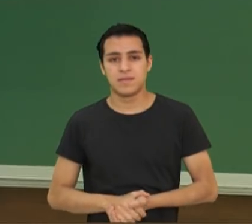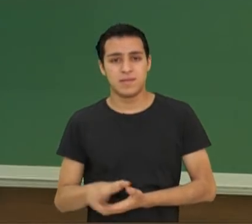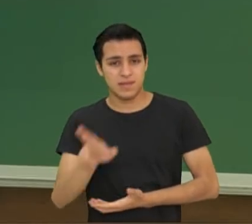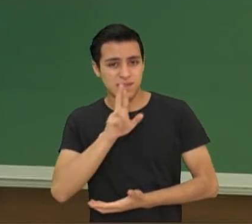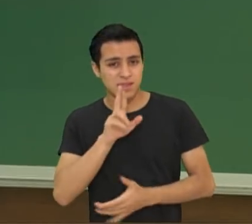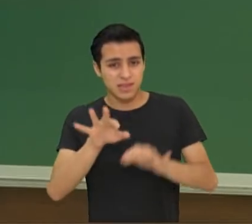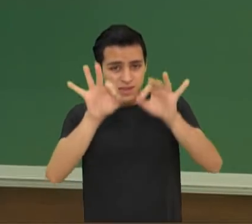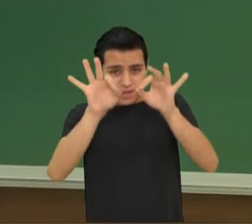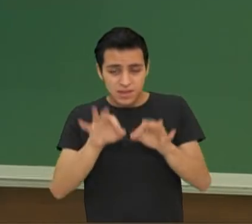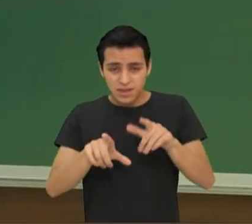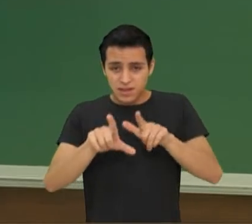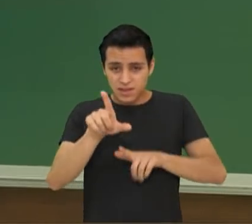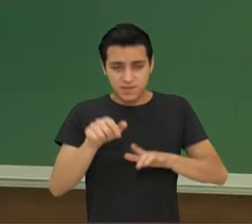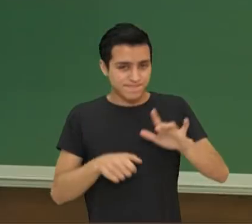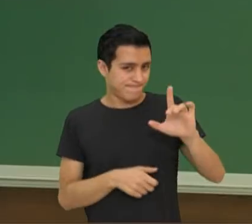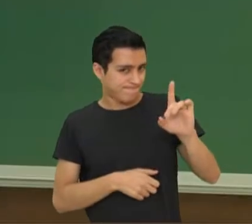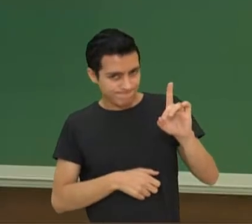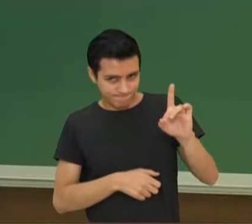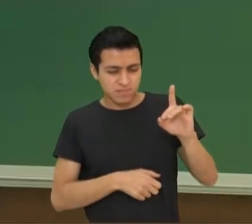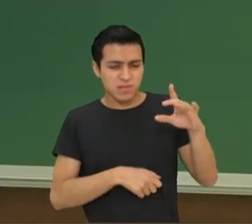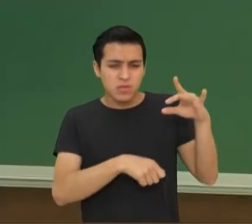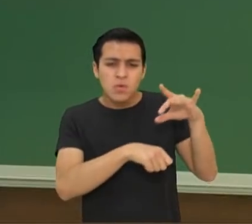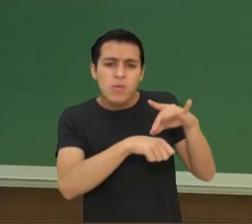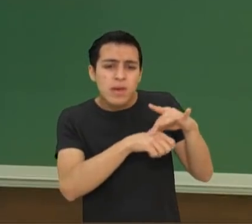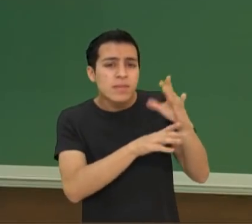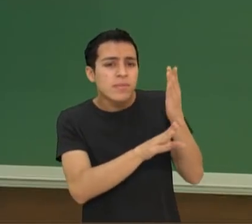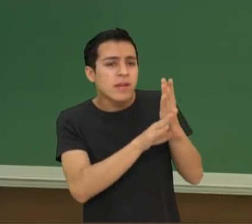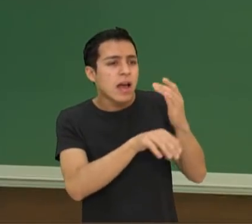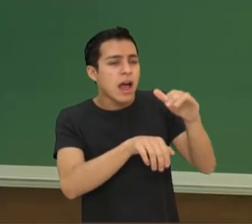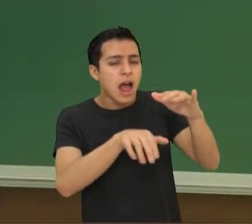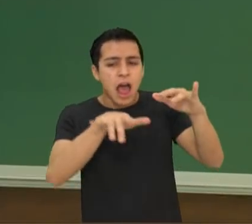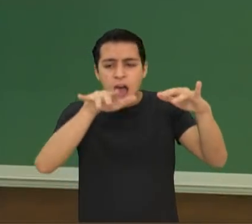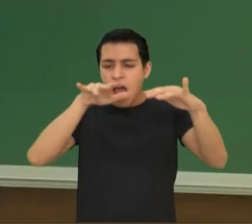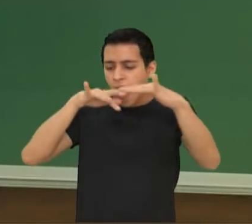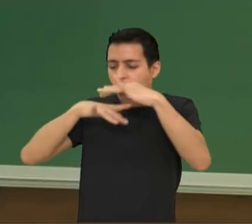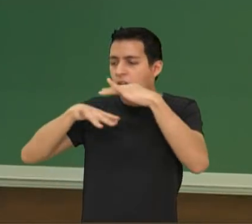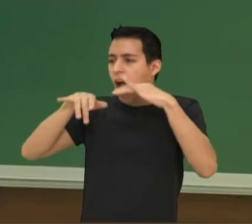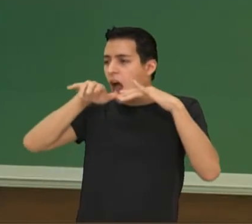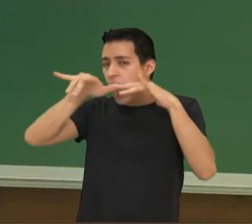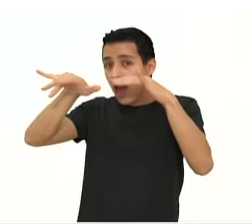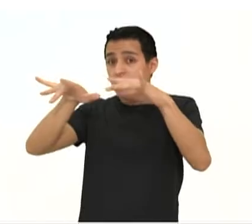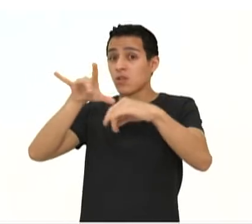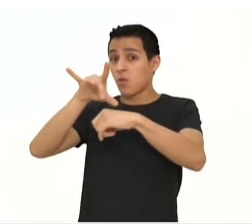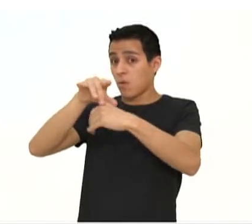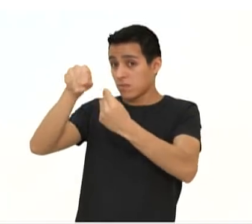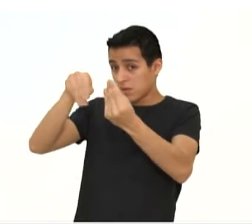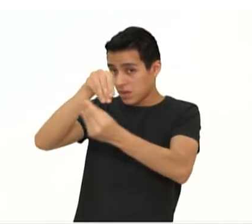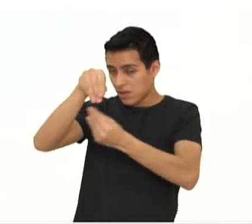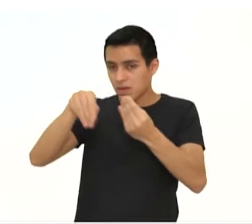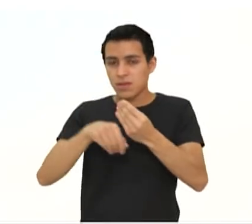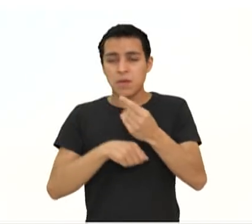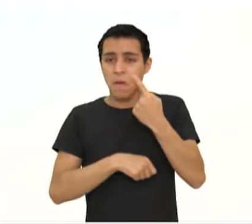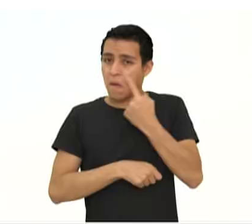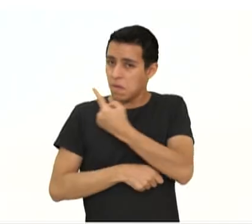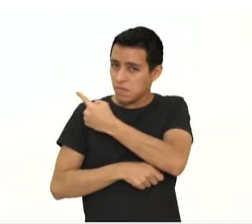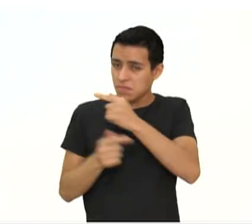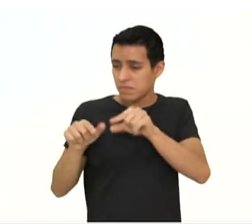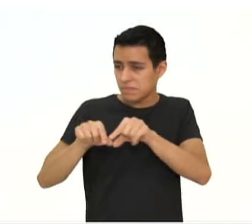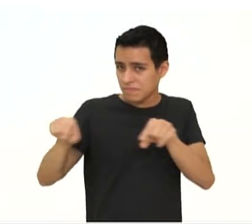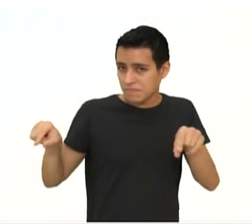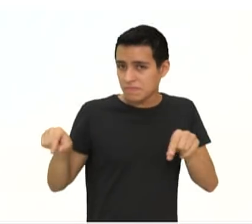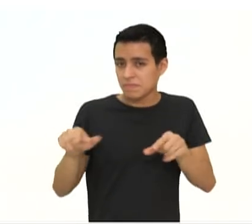Resposta correta, letra D. Doenças transmitidas por gotículas de saliva contaminada, meningite, tuberculose